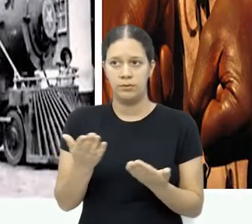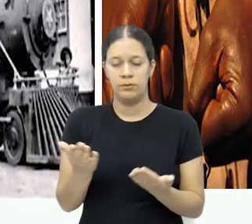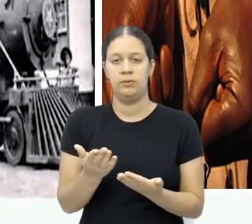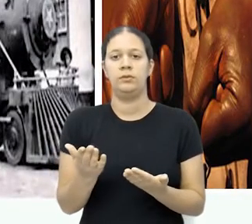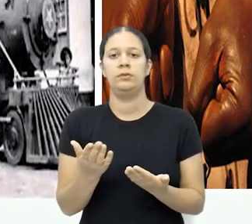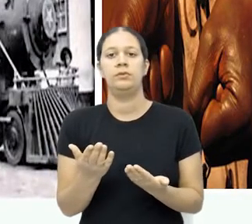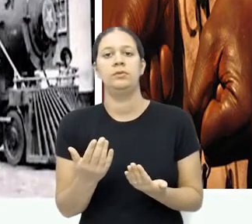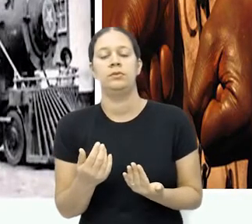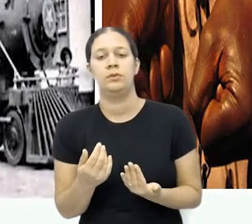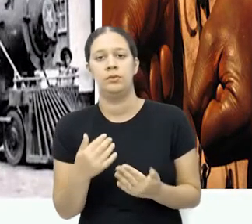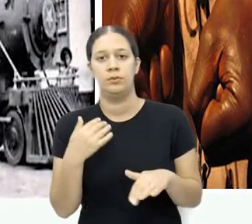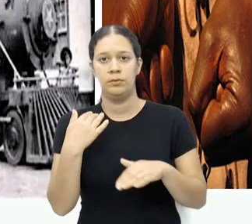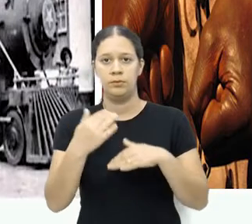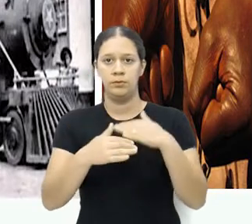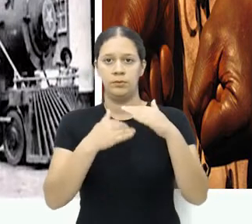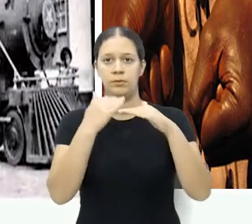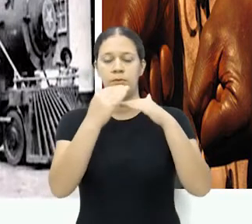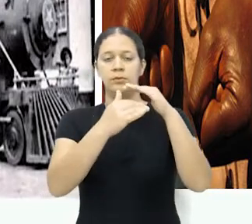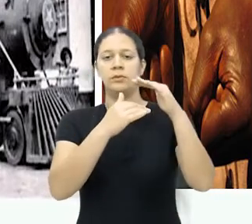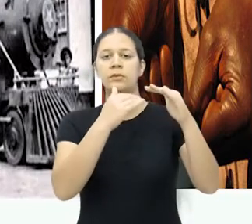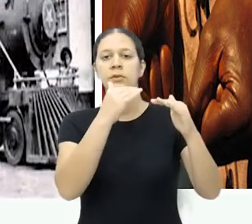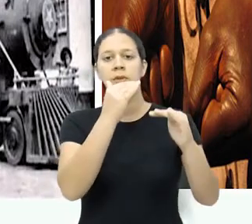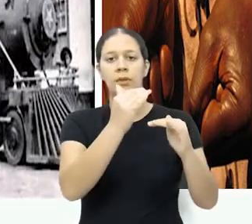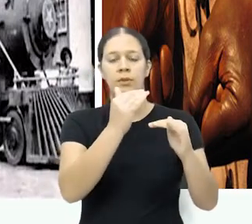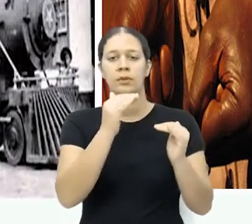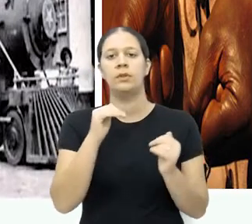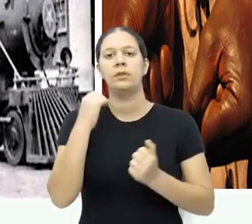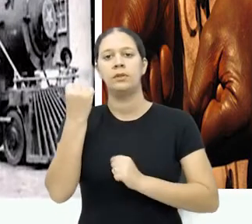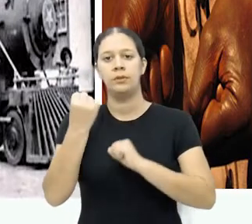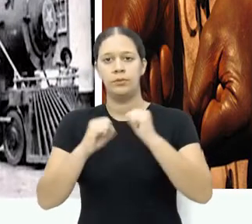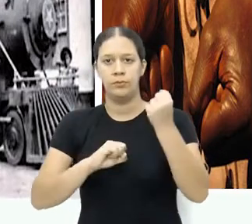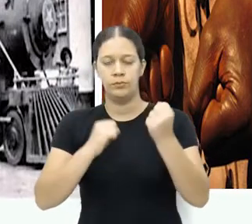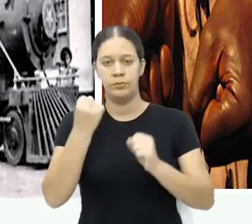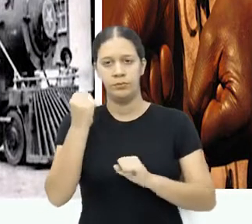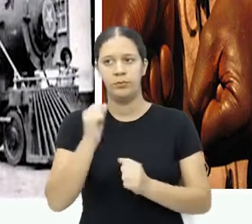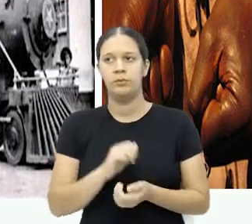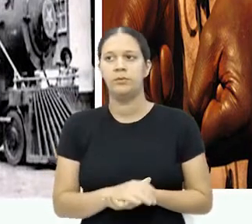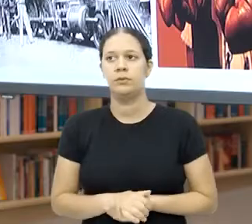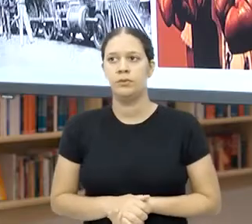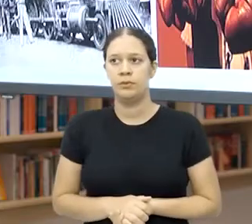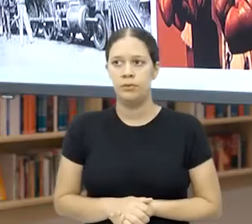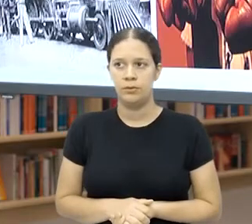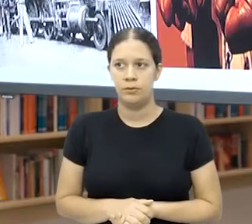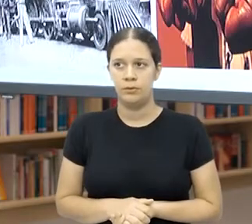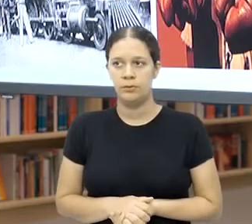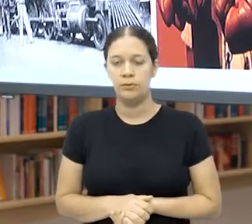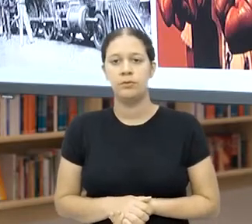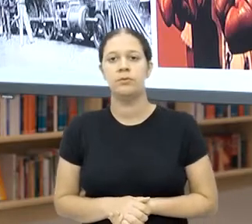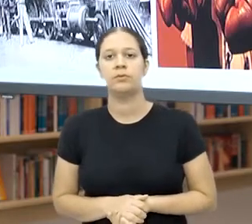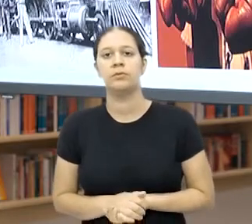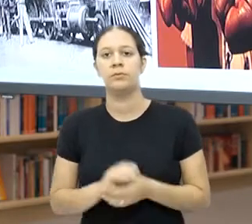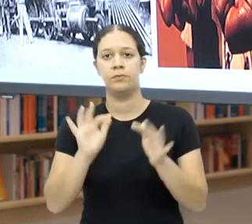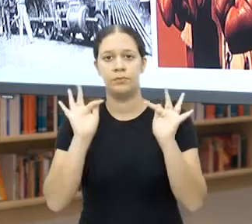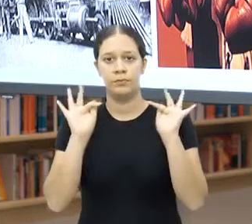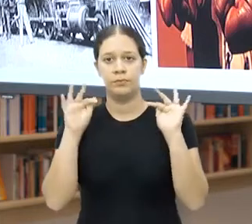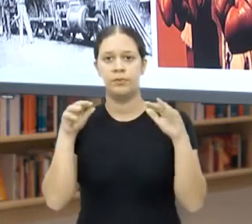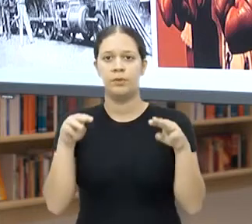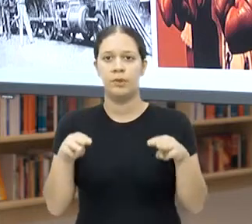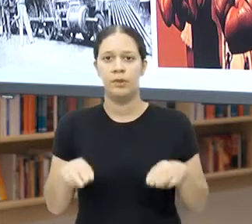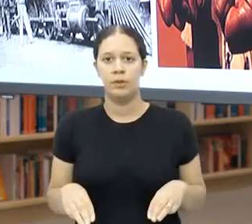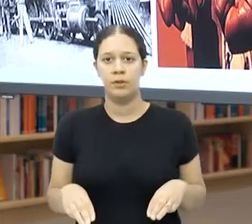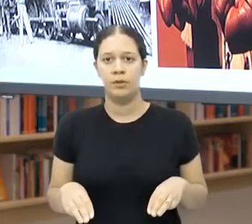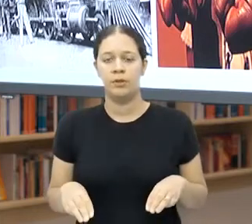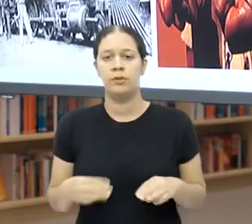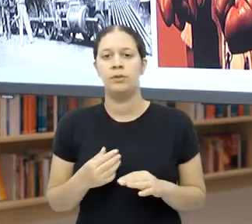é justamente o processo de industrialização, beleza? Por último, nós vimos aí